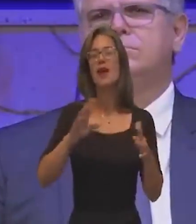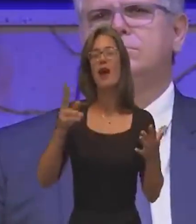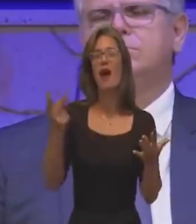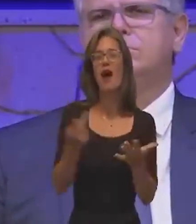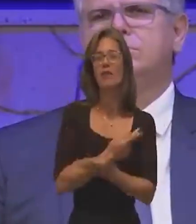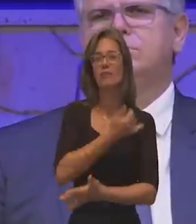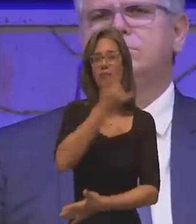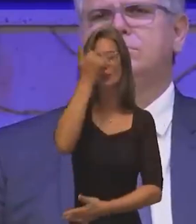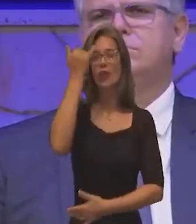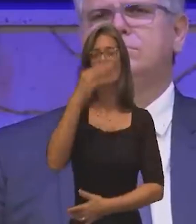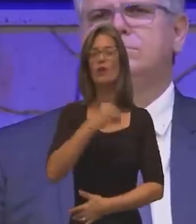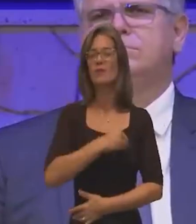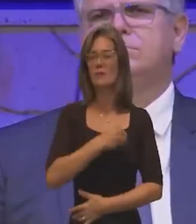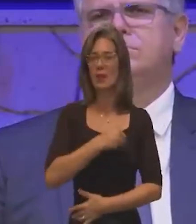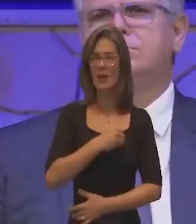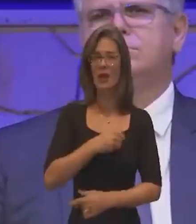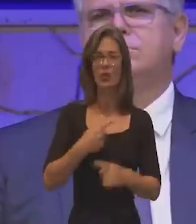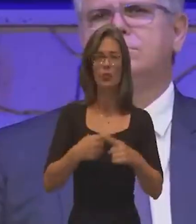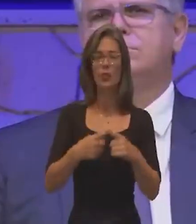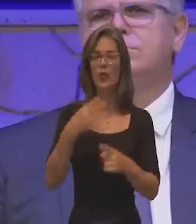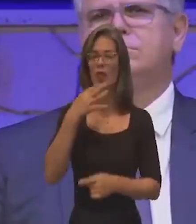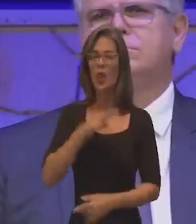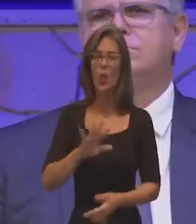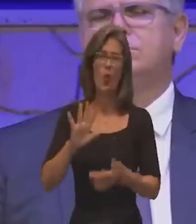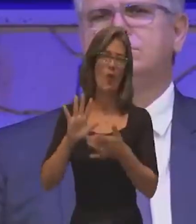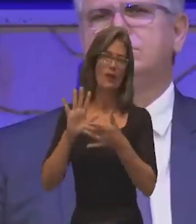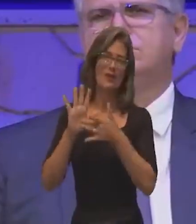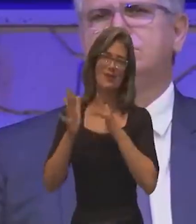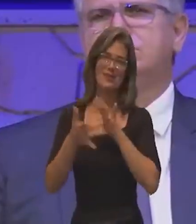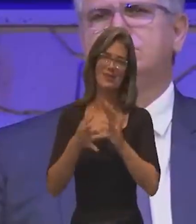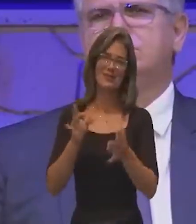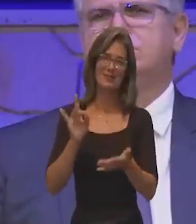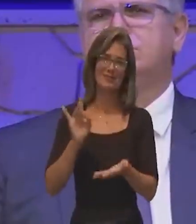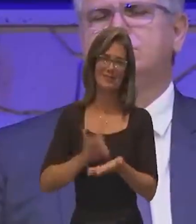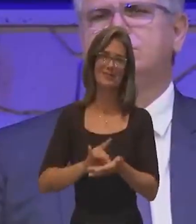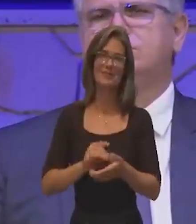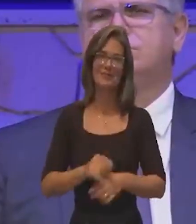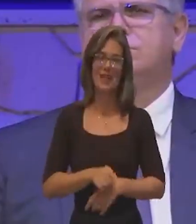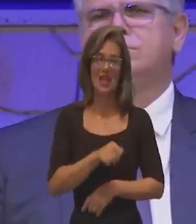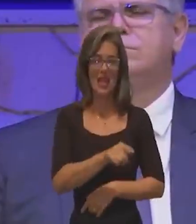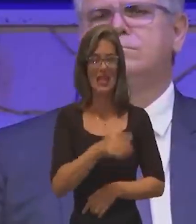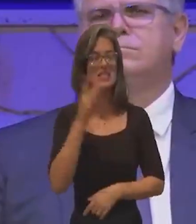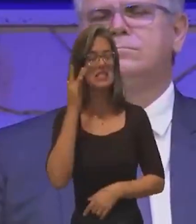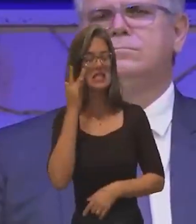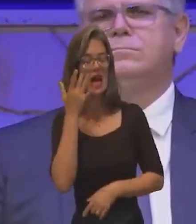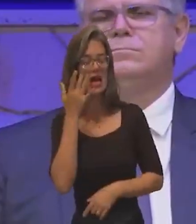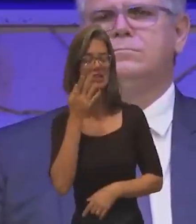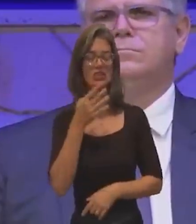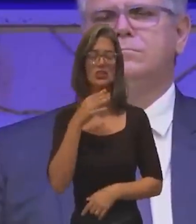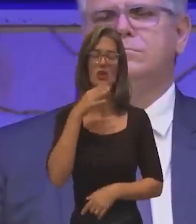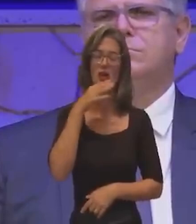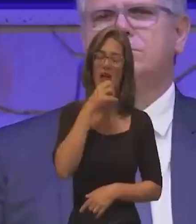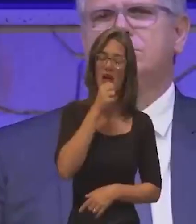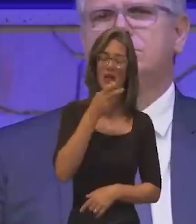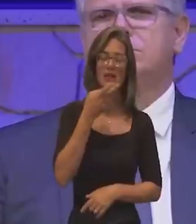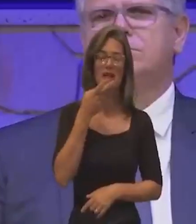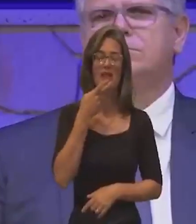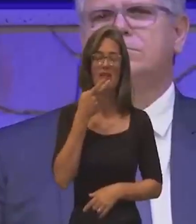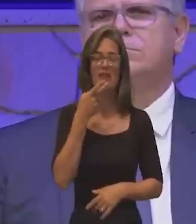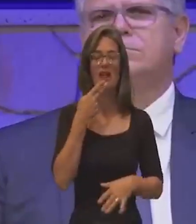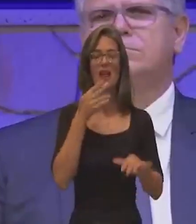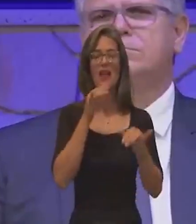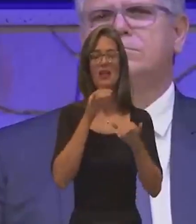Julgam ser os proclamadores da verdade, quando na verdade são semeadores